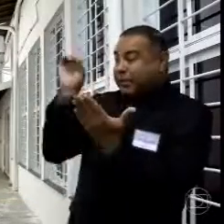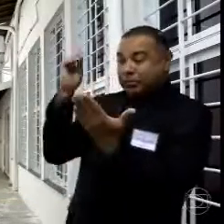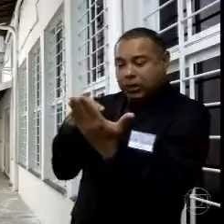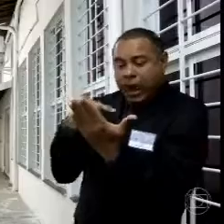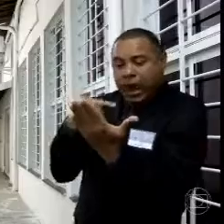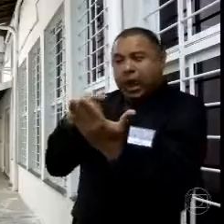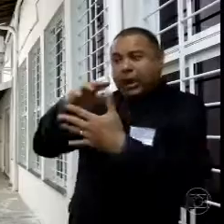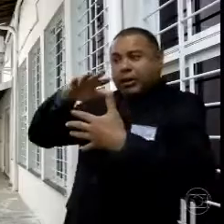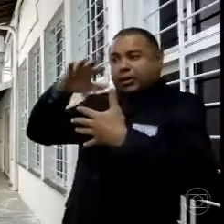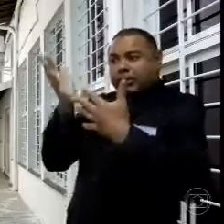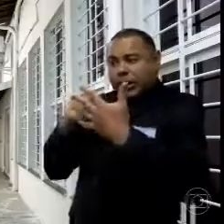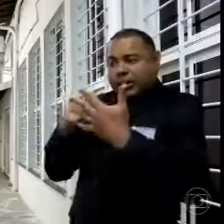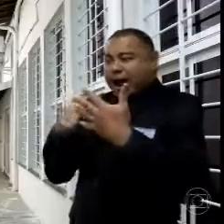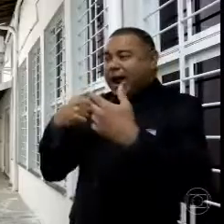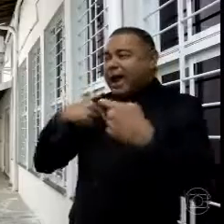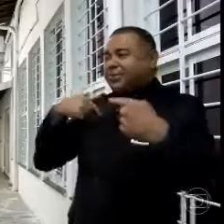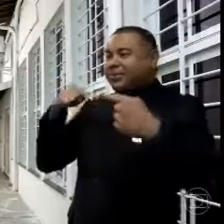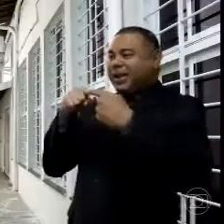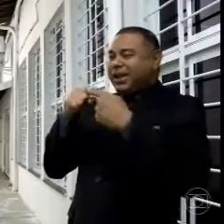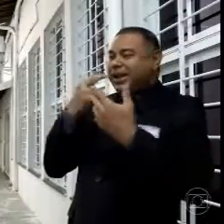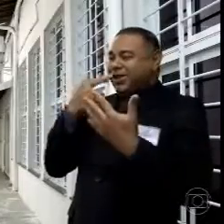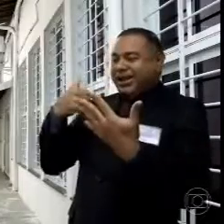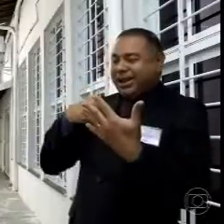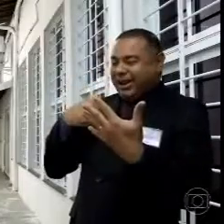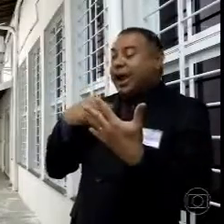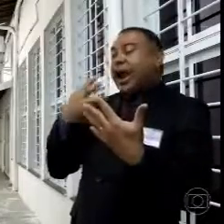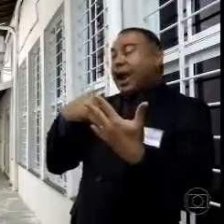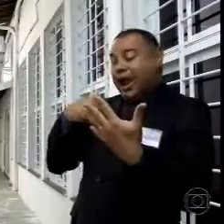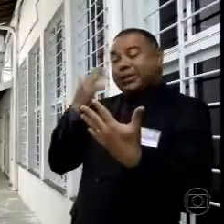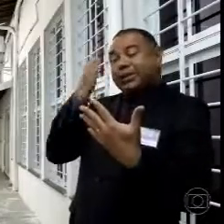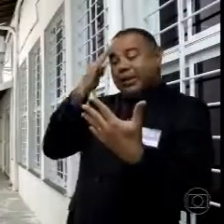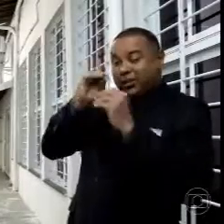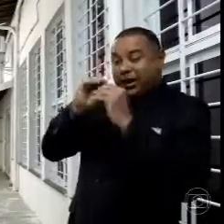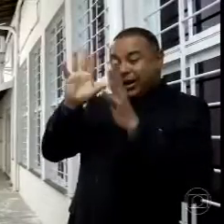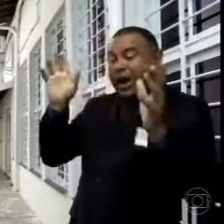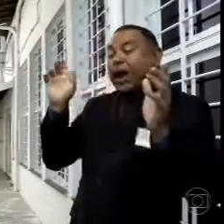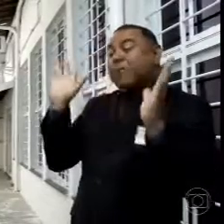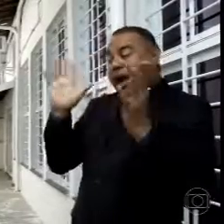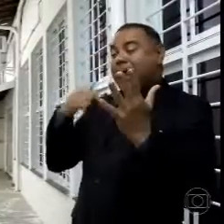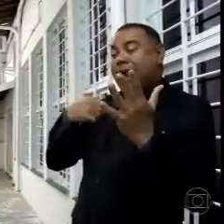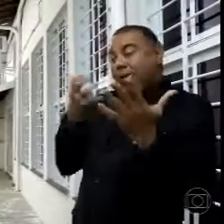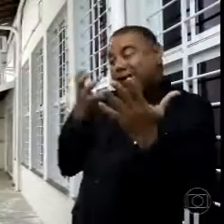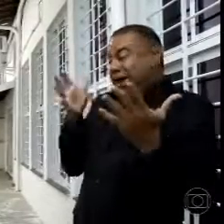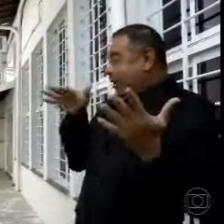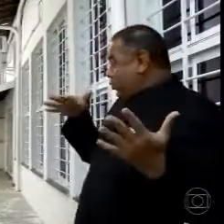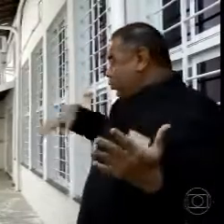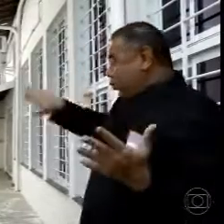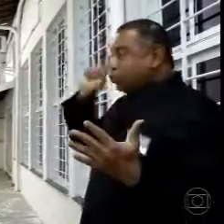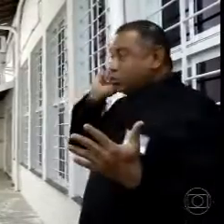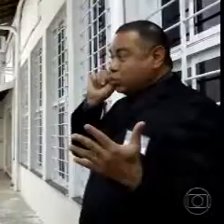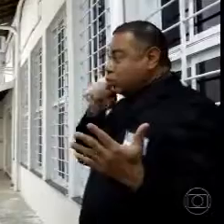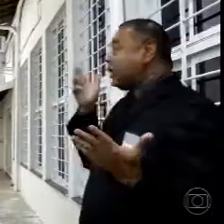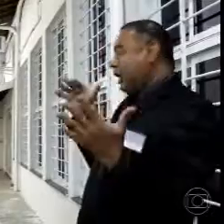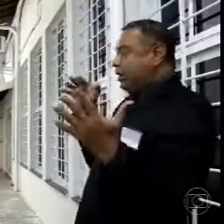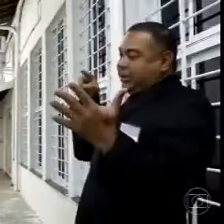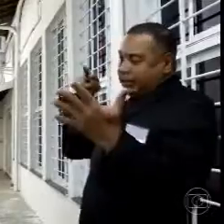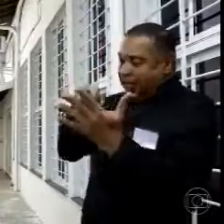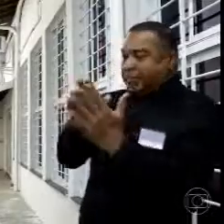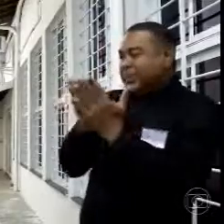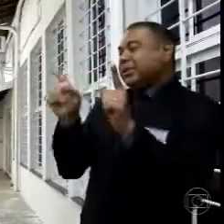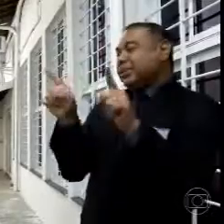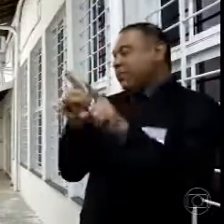quando ele conseguiu ver a Bíblia em libras, ele sentiu que aquilo tocava o coração dele. Ele pôde entender de forma mais clara aquilo que estava sendo dito ali.